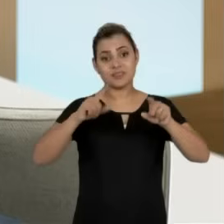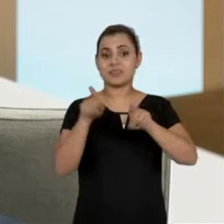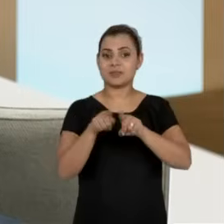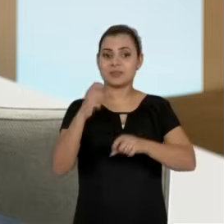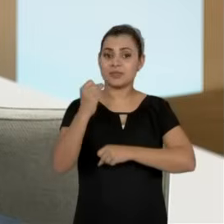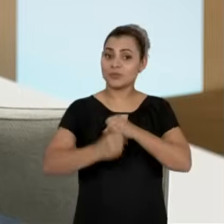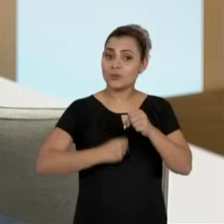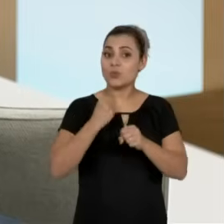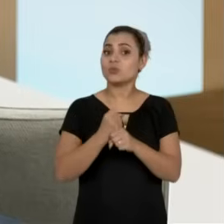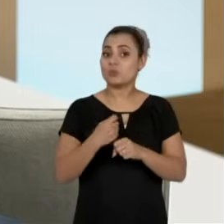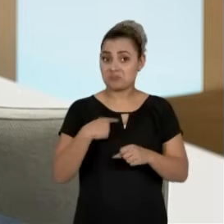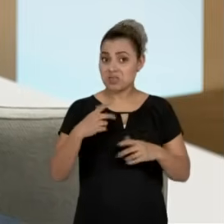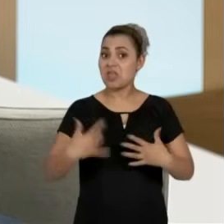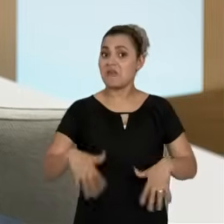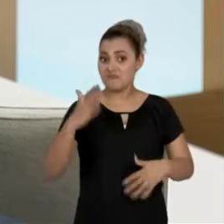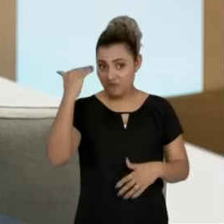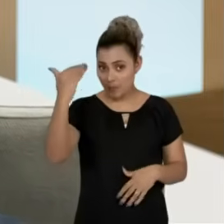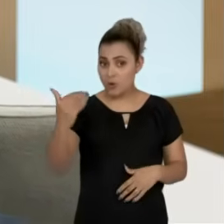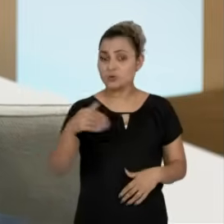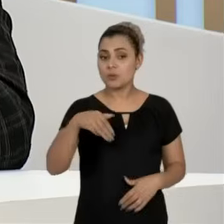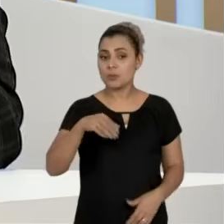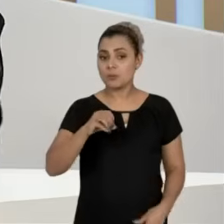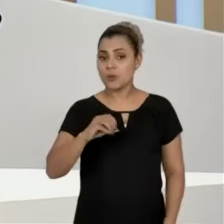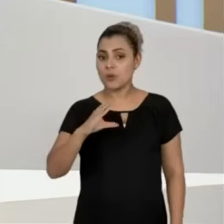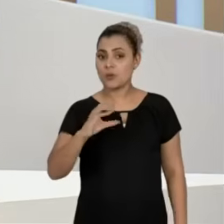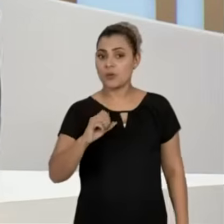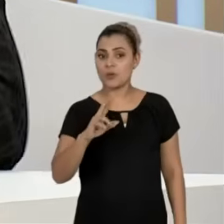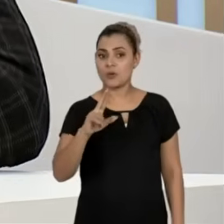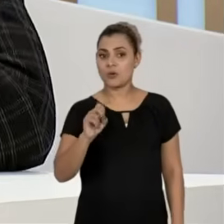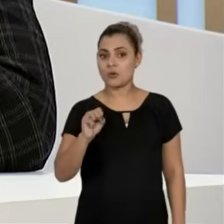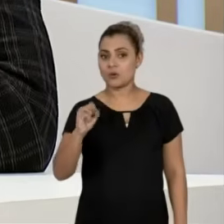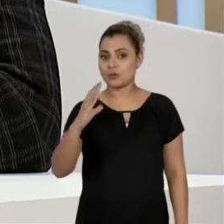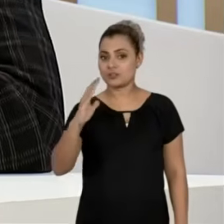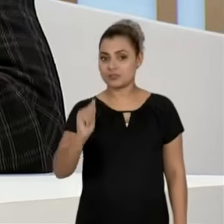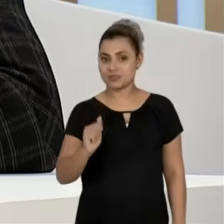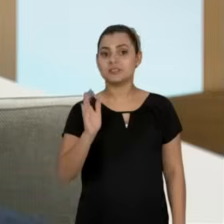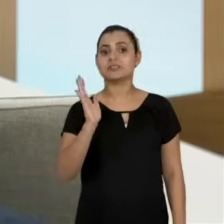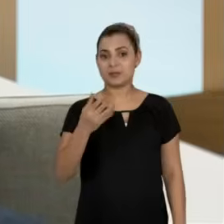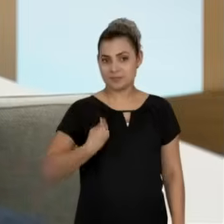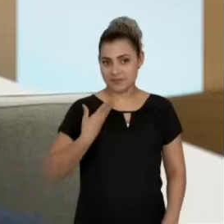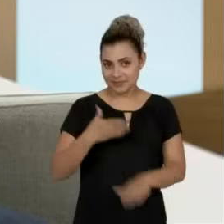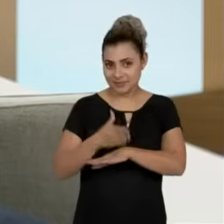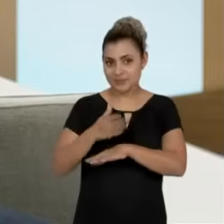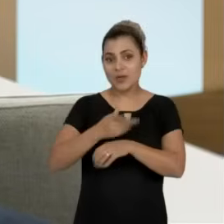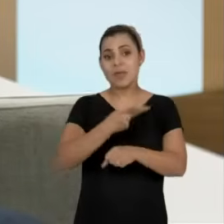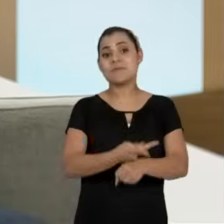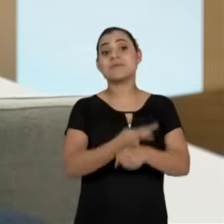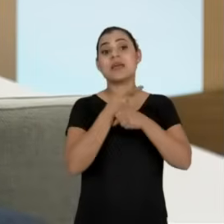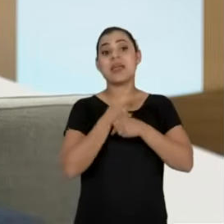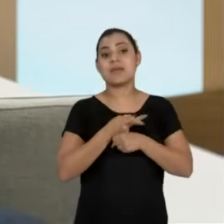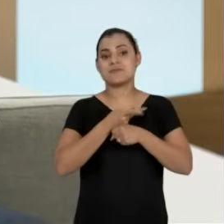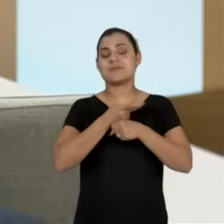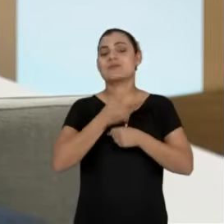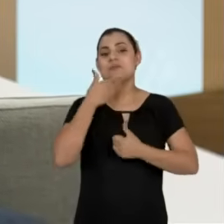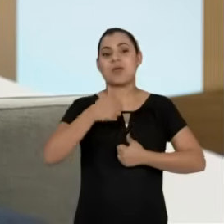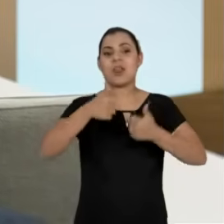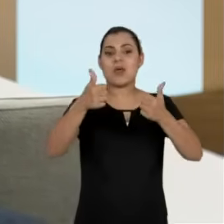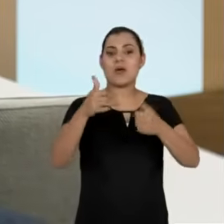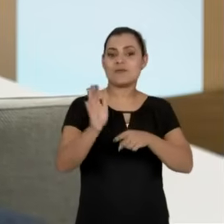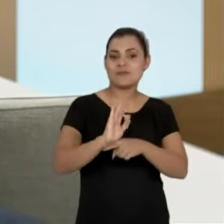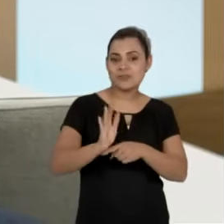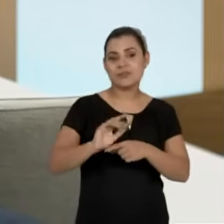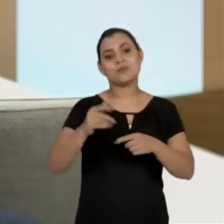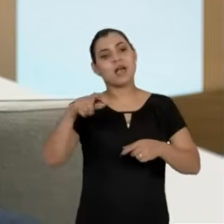ano, e bomba o negócio, tem o Mocorosca, que eu acho que você já participou de um, Já, né? com certeza. Que é o Oscar Mocorongo, que são as melhores produções, então tem